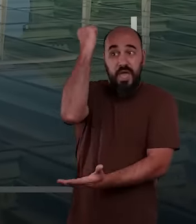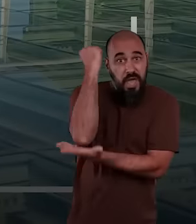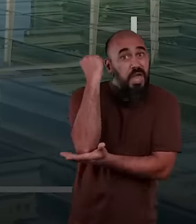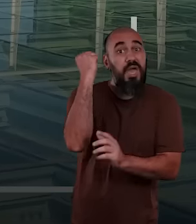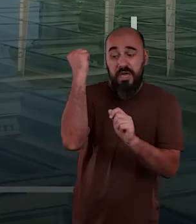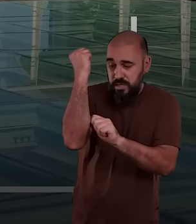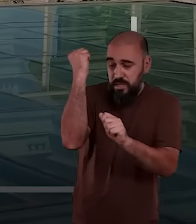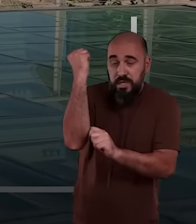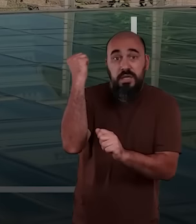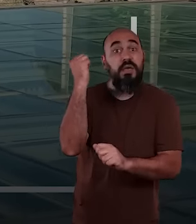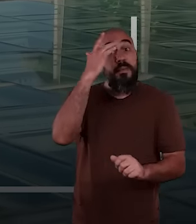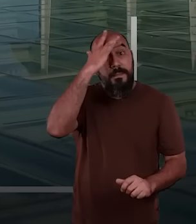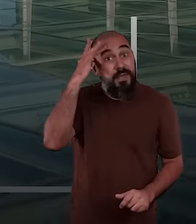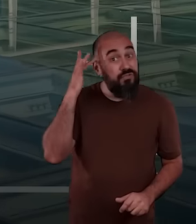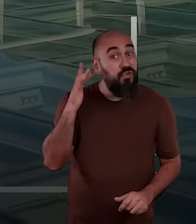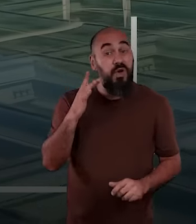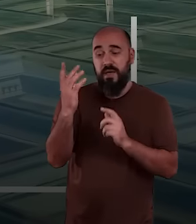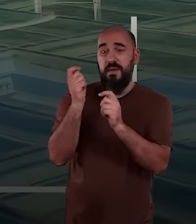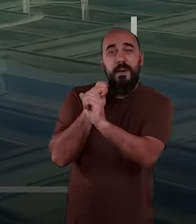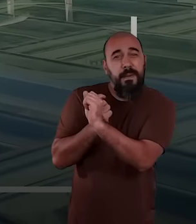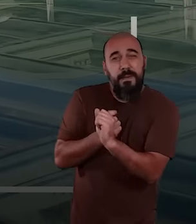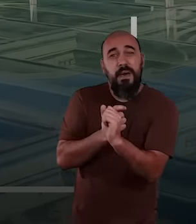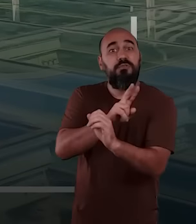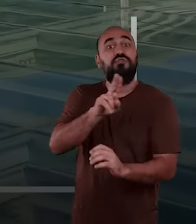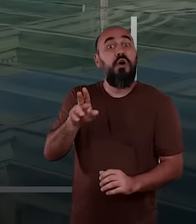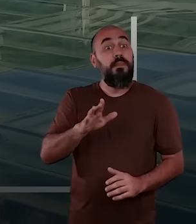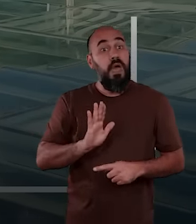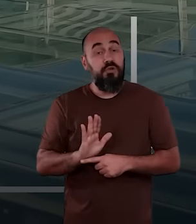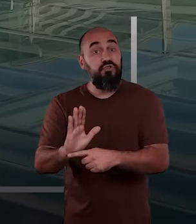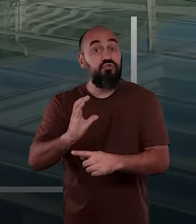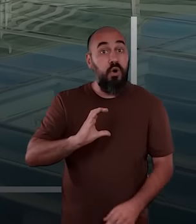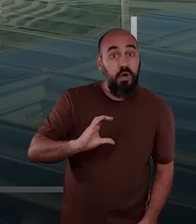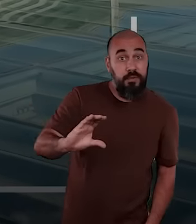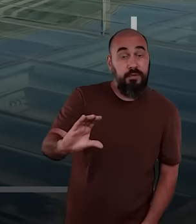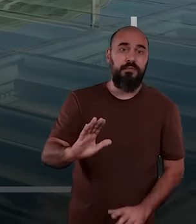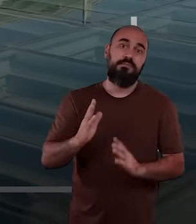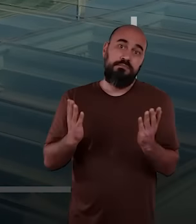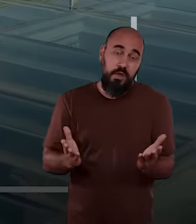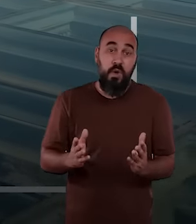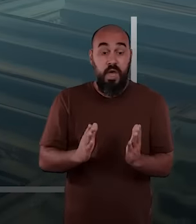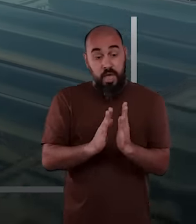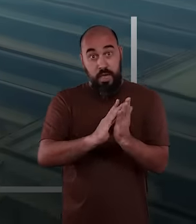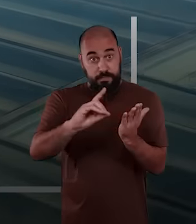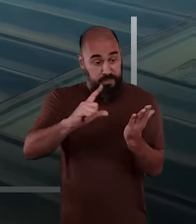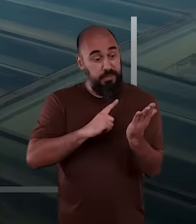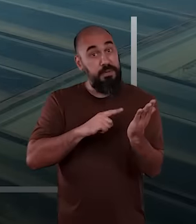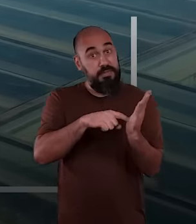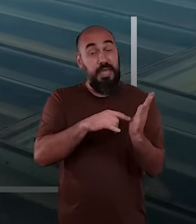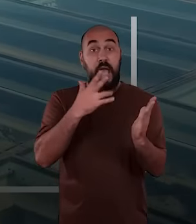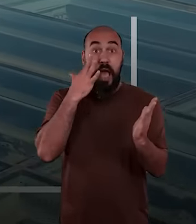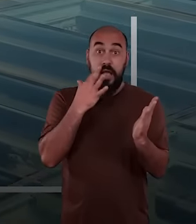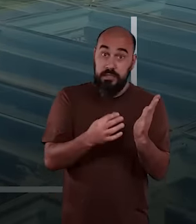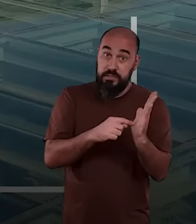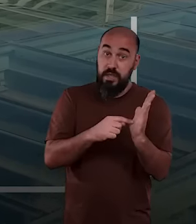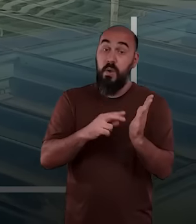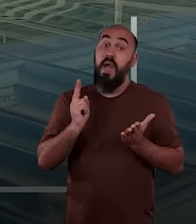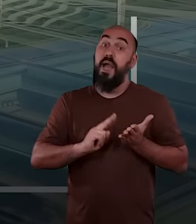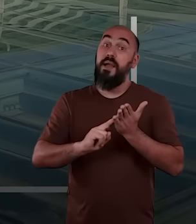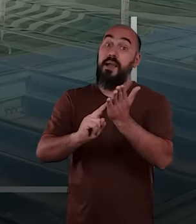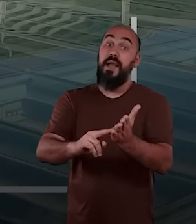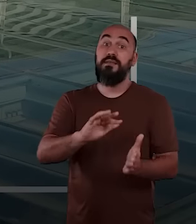do santuário que eles ajudaram a erguer ou manter. Aí, já que a Bíblia foi escrita nessa cultura, chama a minha atenção que a carta